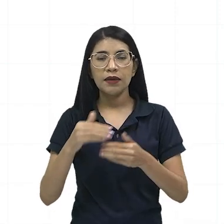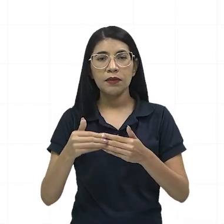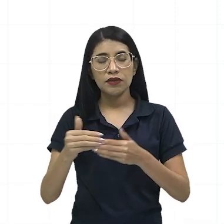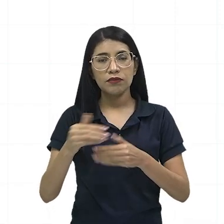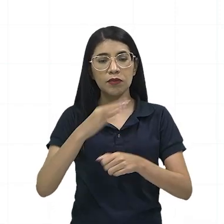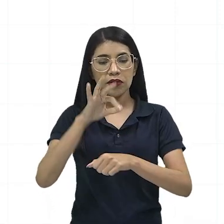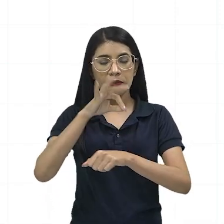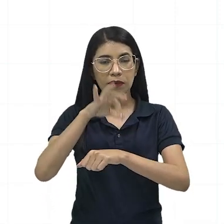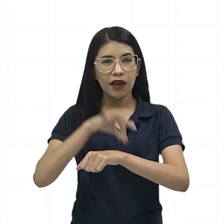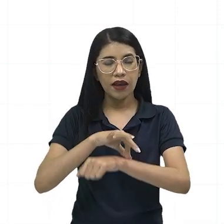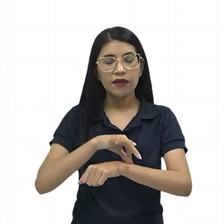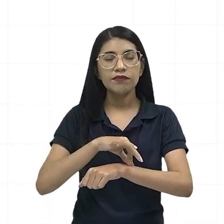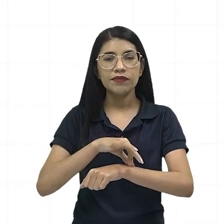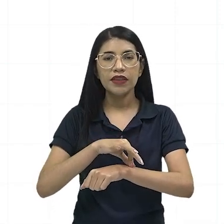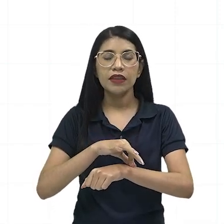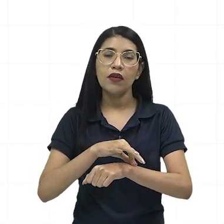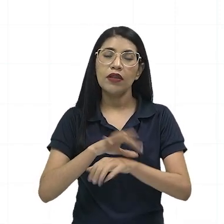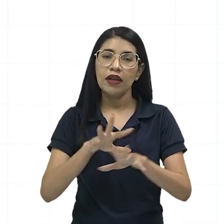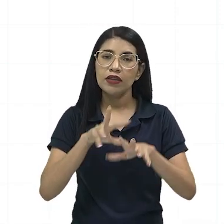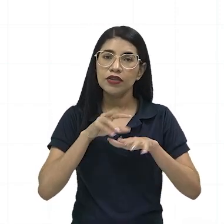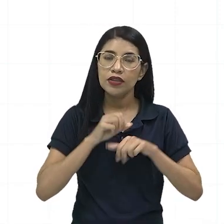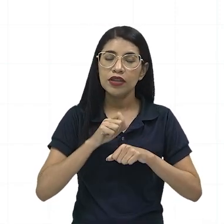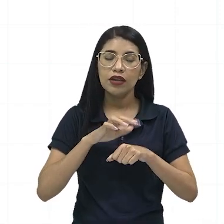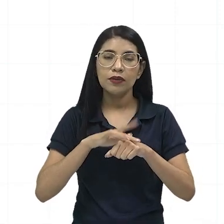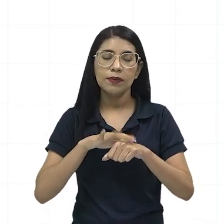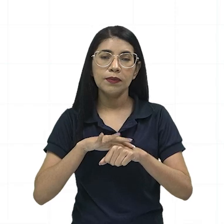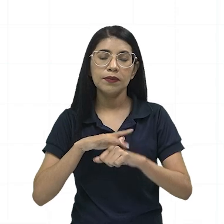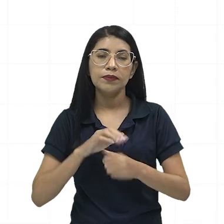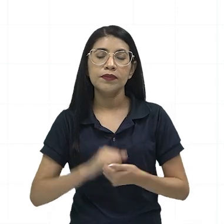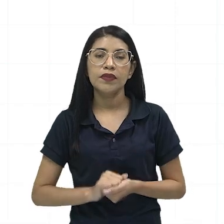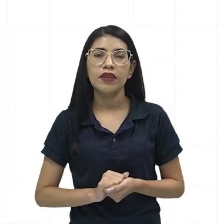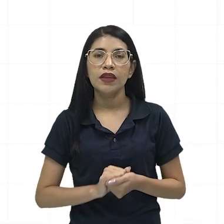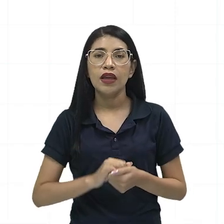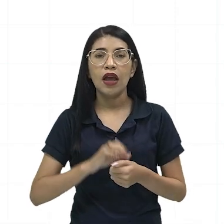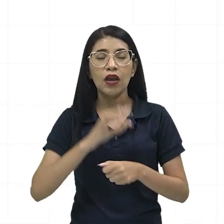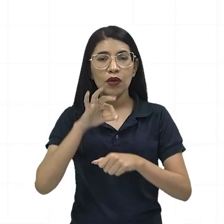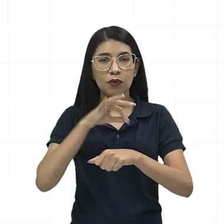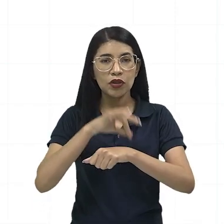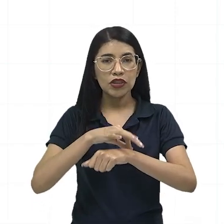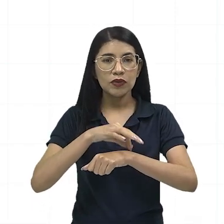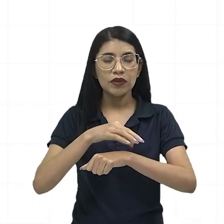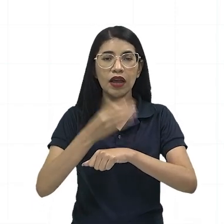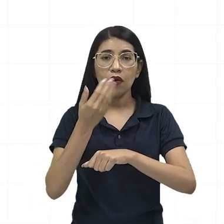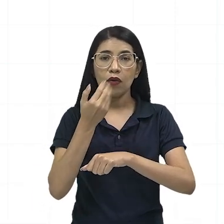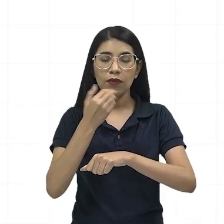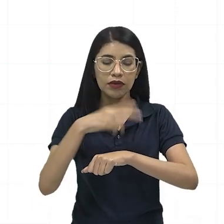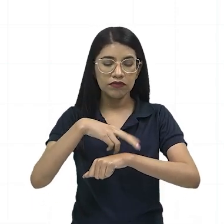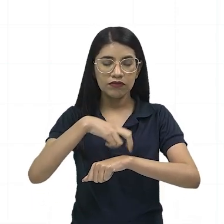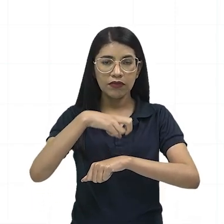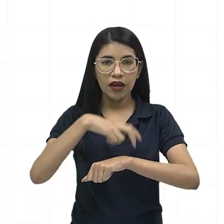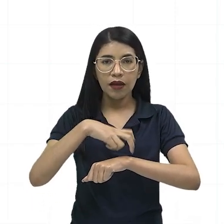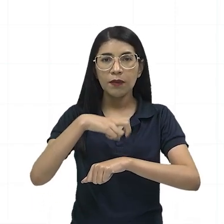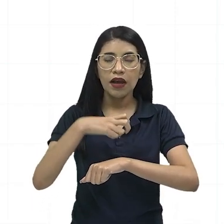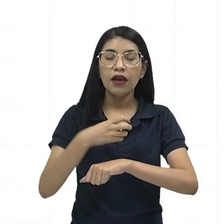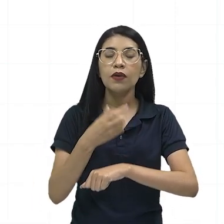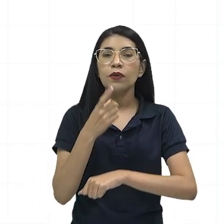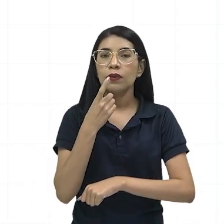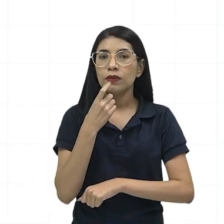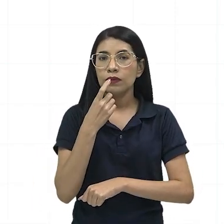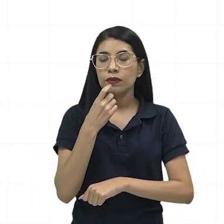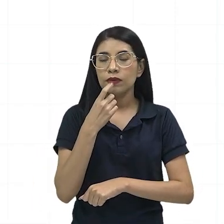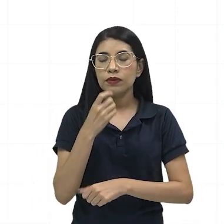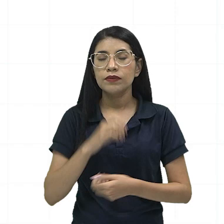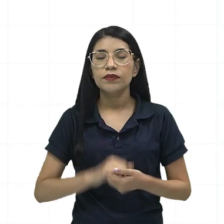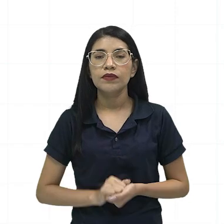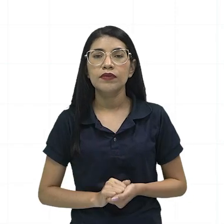esse protozoário enquanto que o mosquito está se alimentando do sangue, né? Então temos aí mais